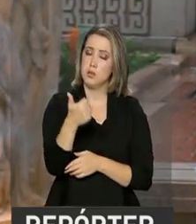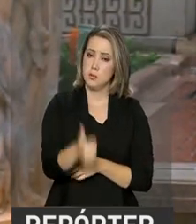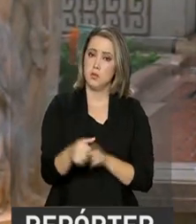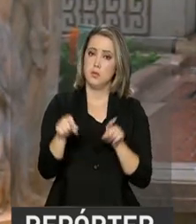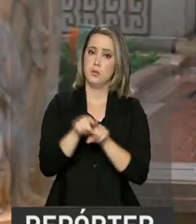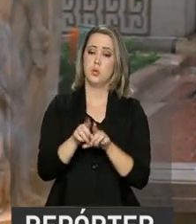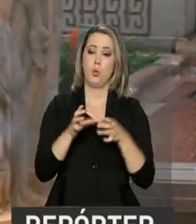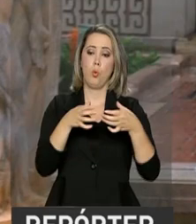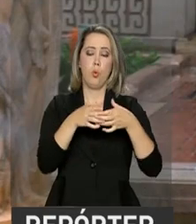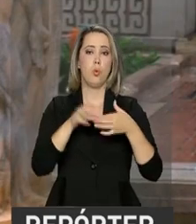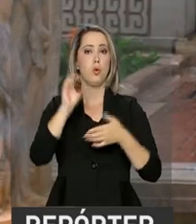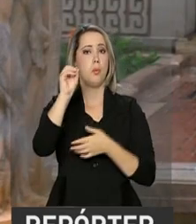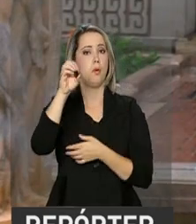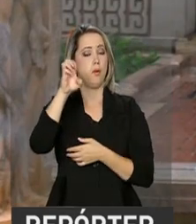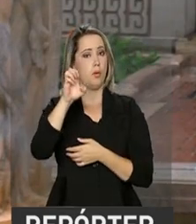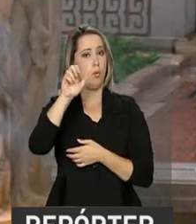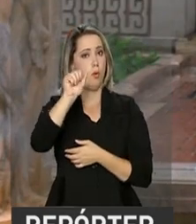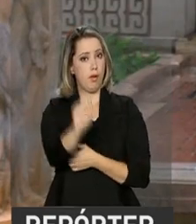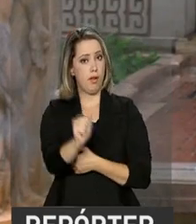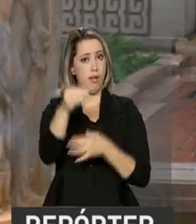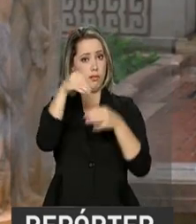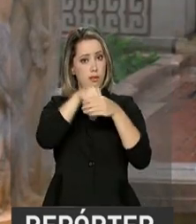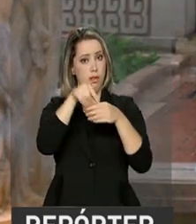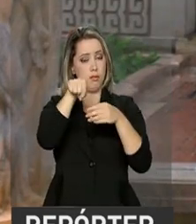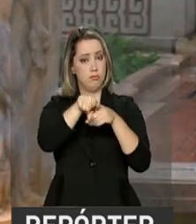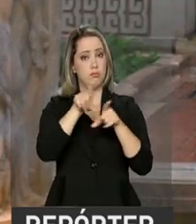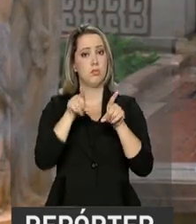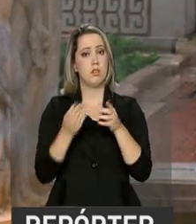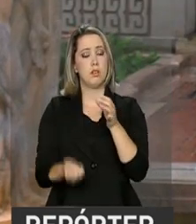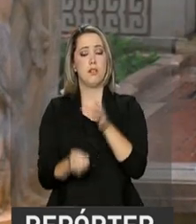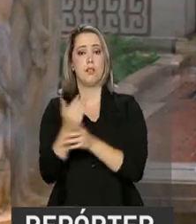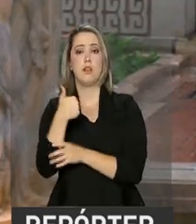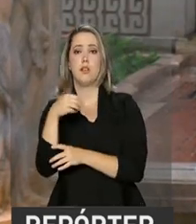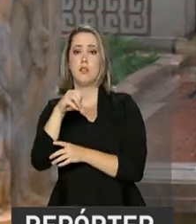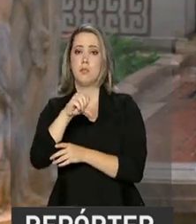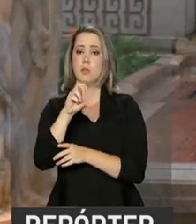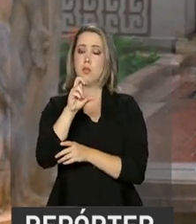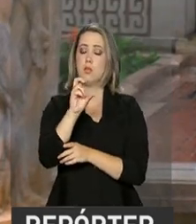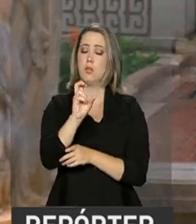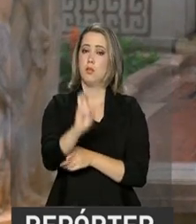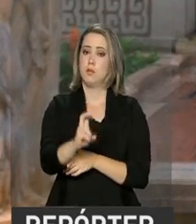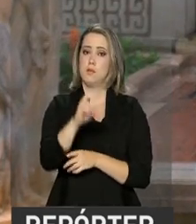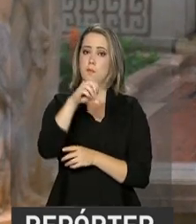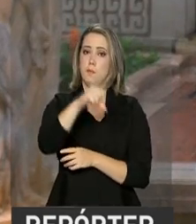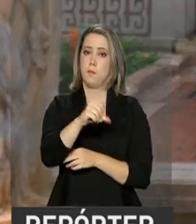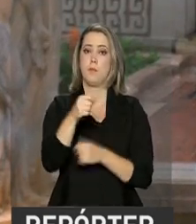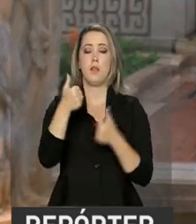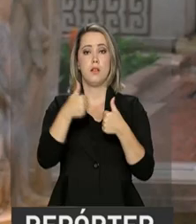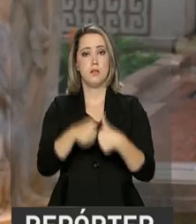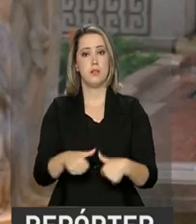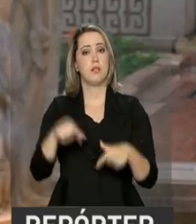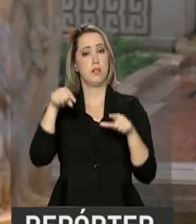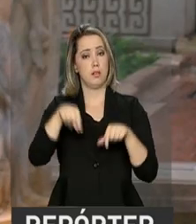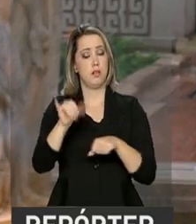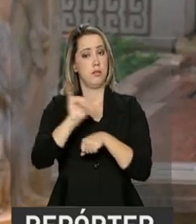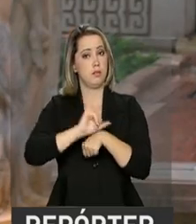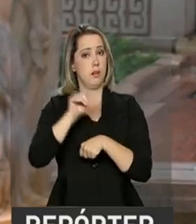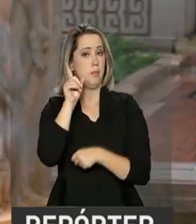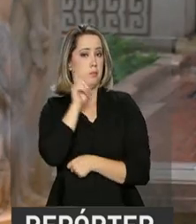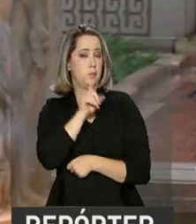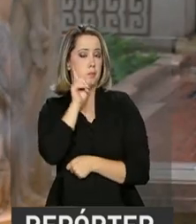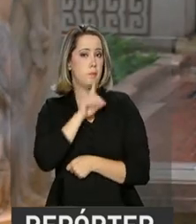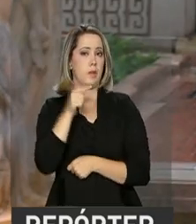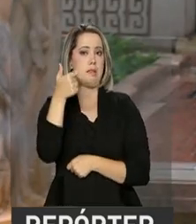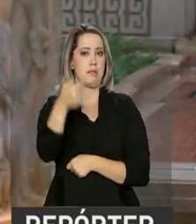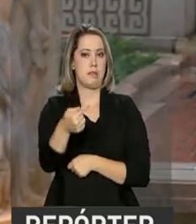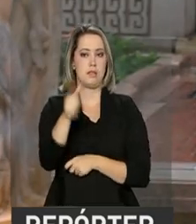Direitos Humanos é um órgão da OEA, criado em 1959 e que tem sede aqui em Washington. Ela tem